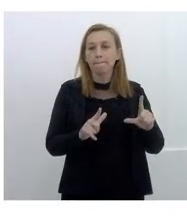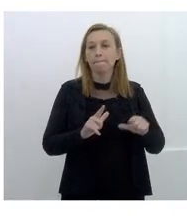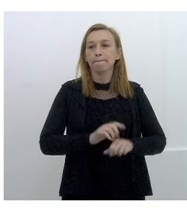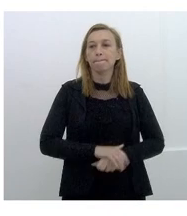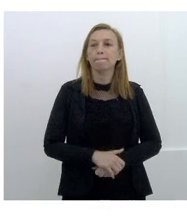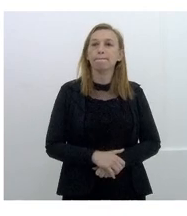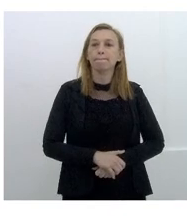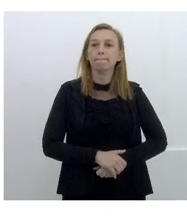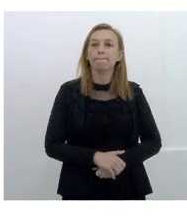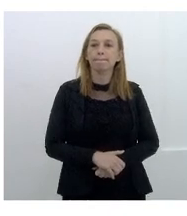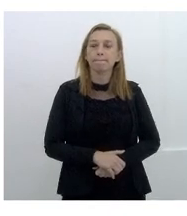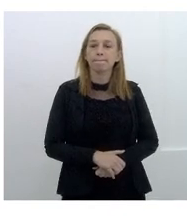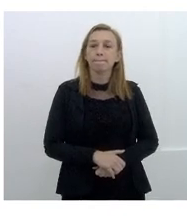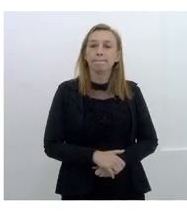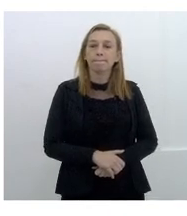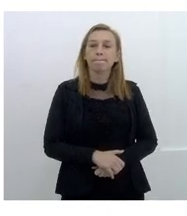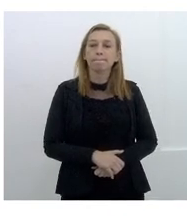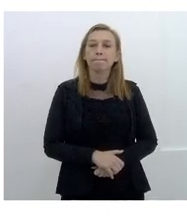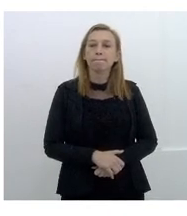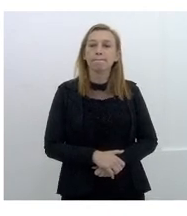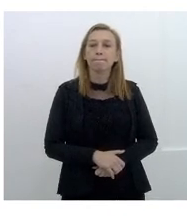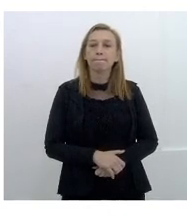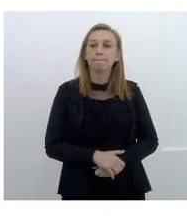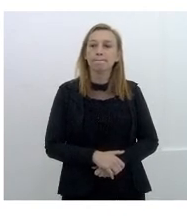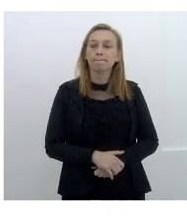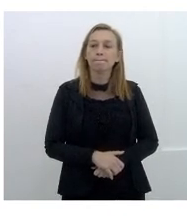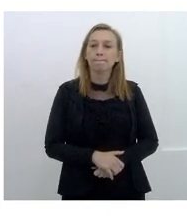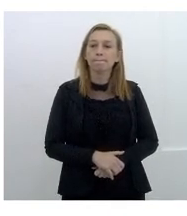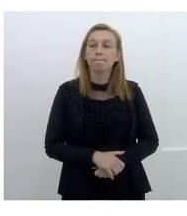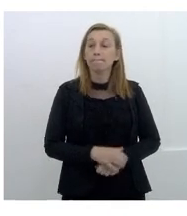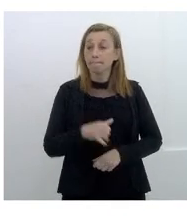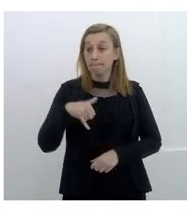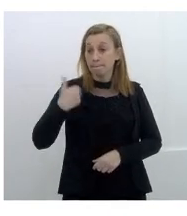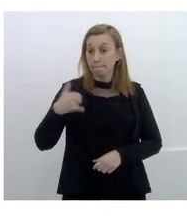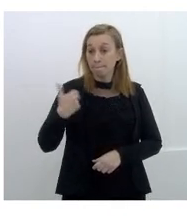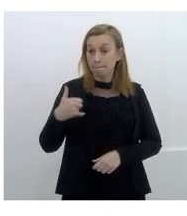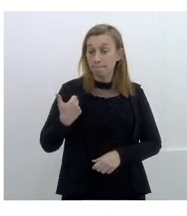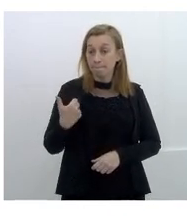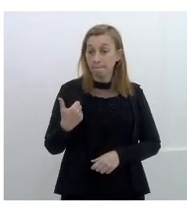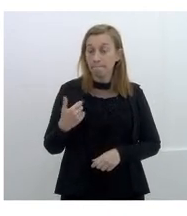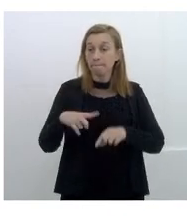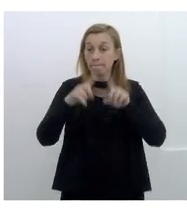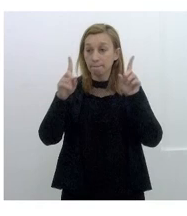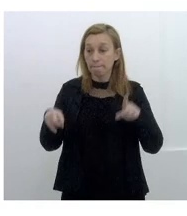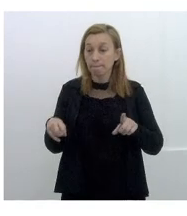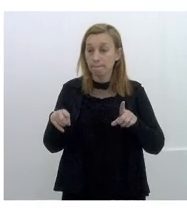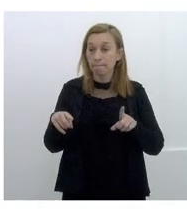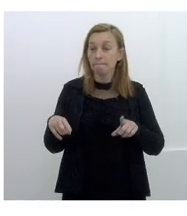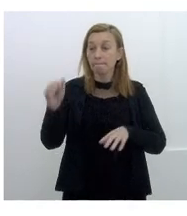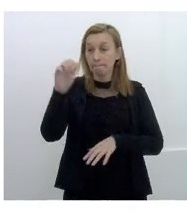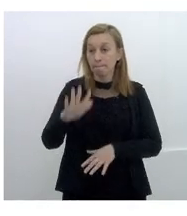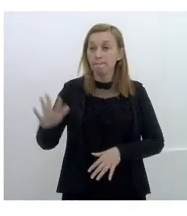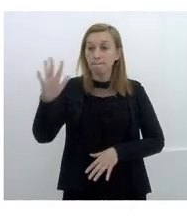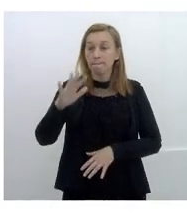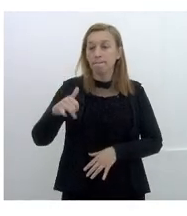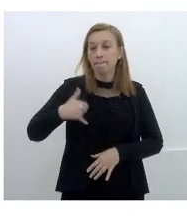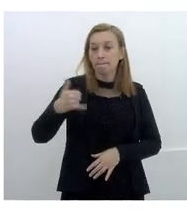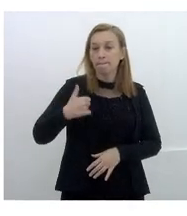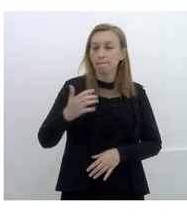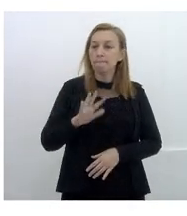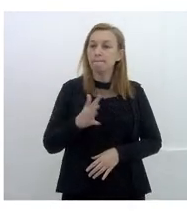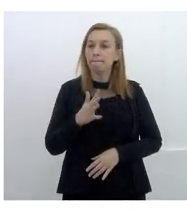gentileza o Tom a nós temos aí a idade dos Servidores estaduais em geral né A idade mínima